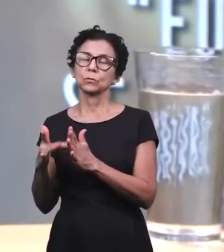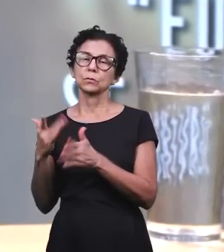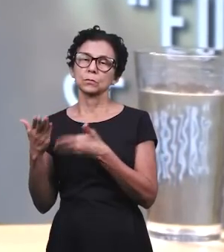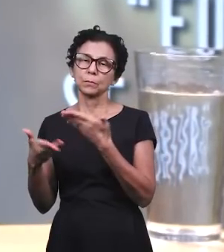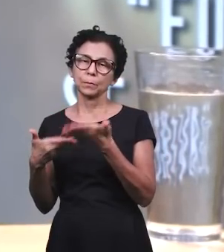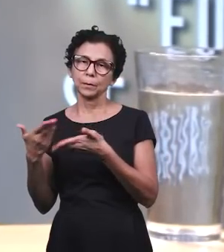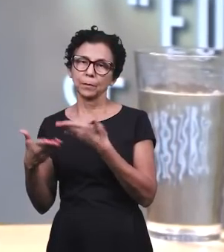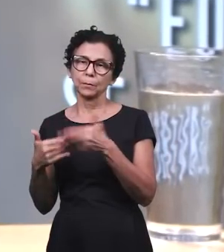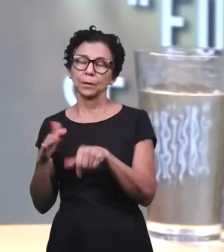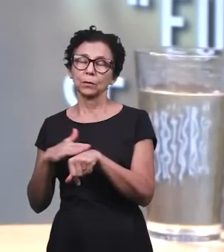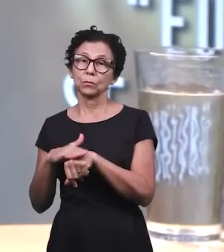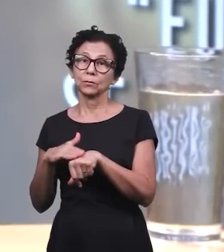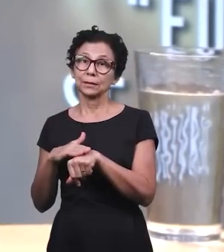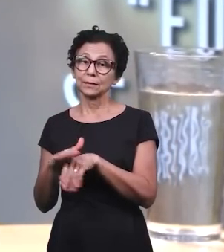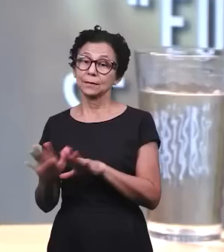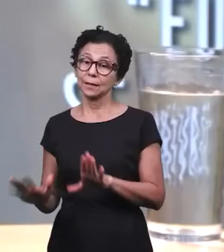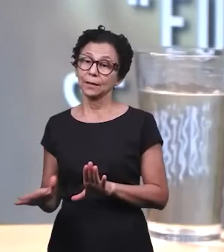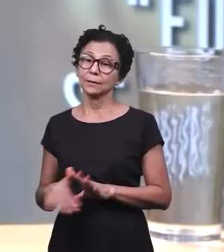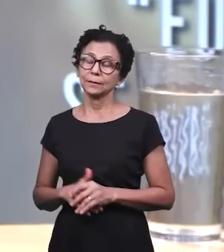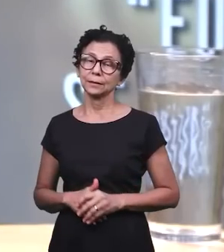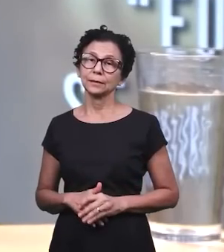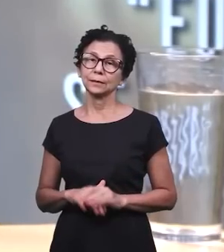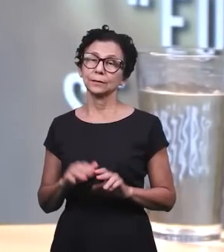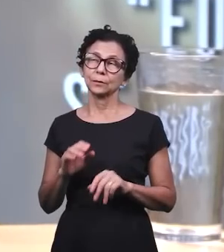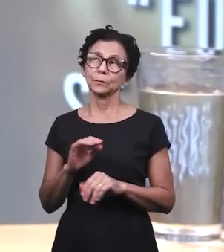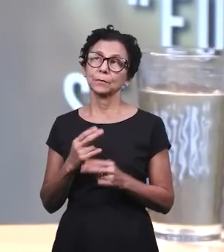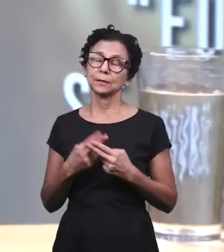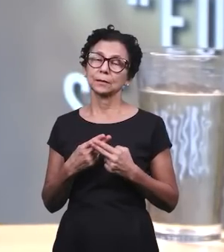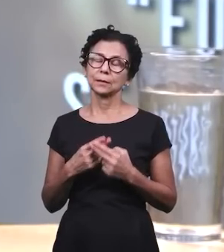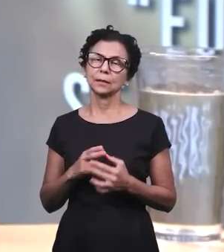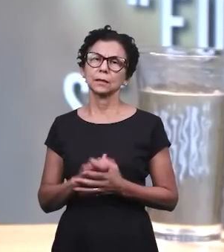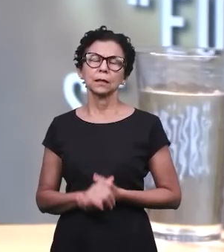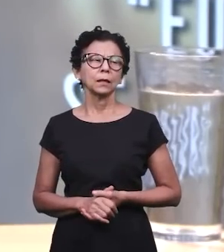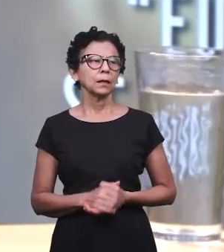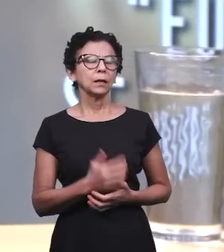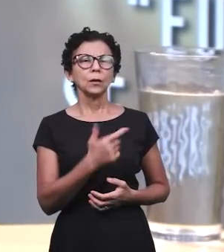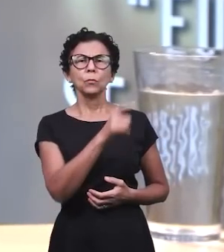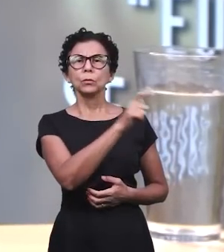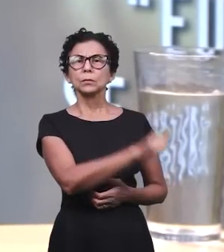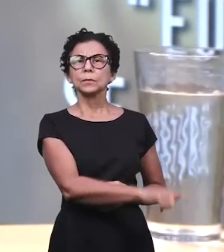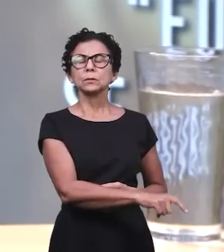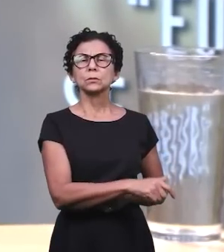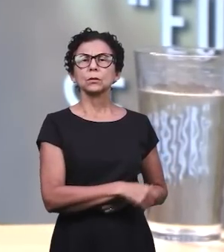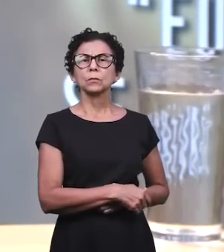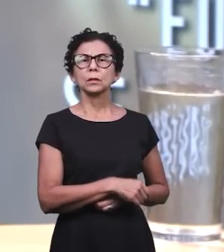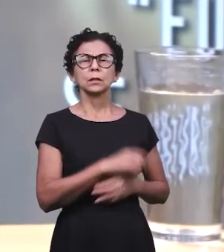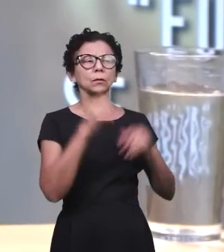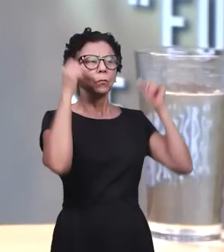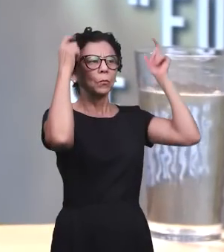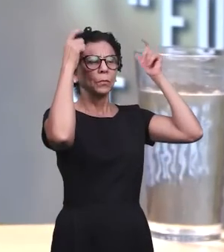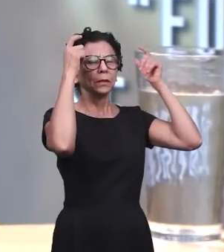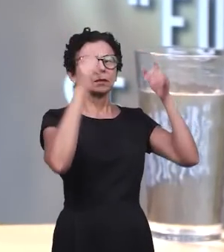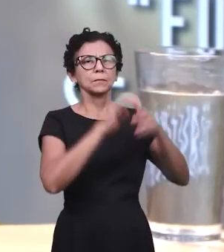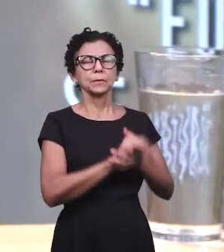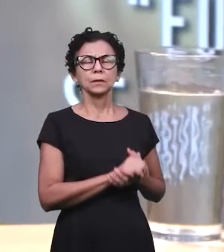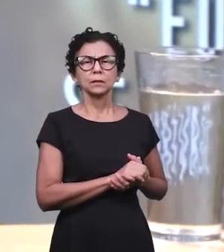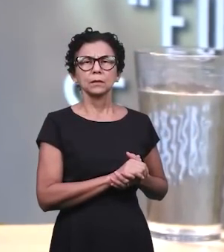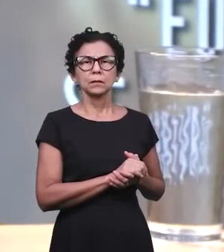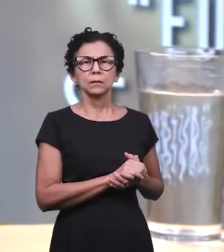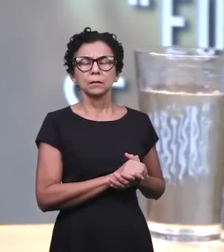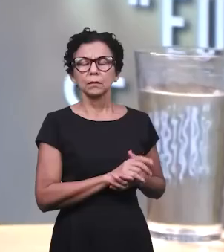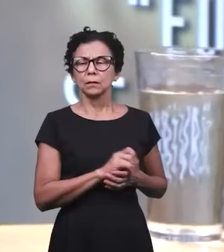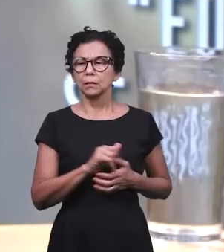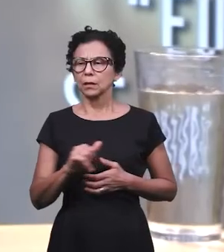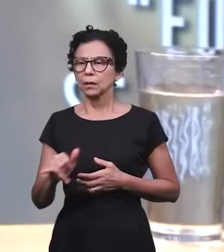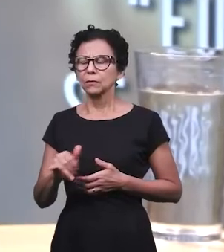uma palavra de desânimo, né? Disseram para ela: sua filha já está morta, não incomodes o mestre. E Jesus deu para ele, o Senhor Jesus